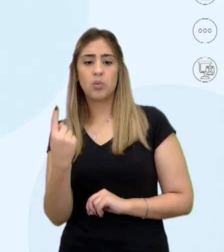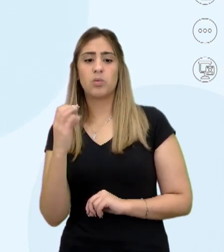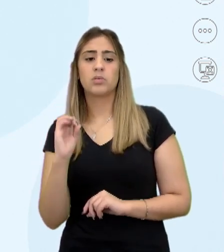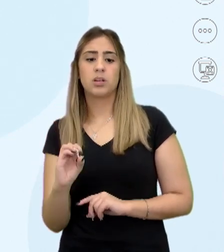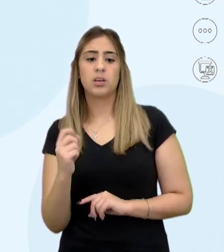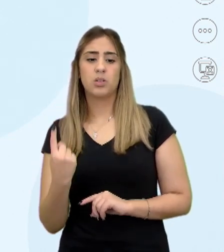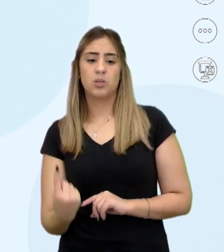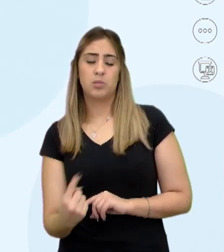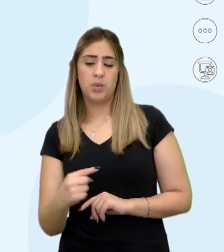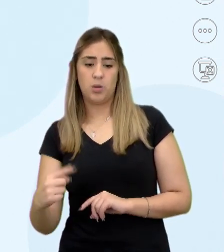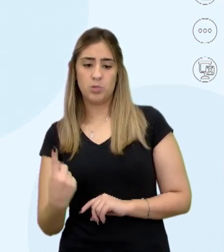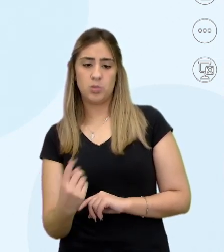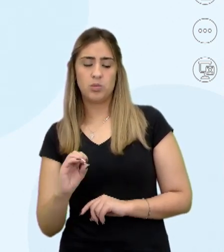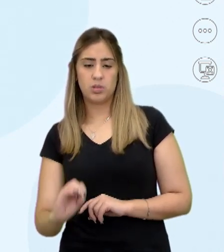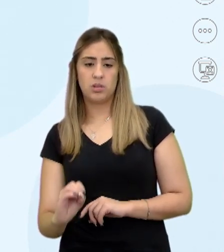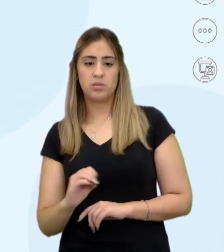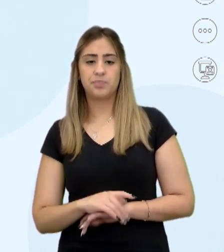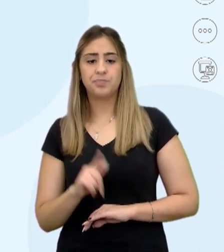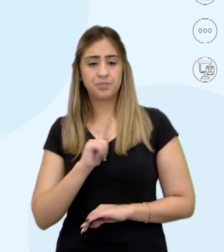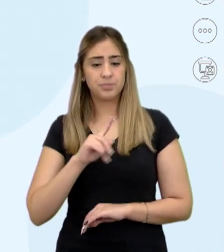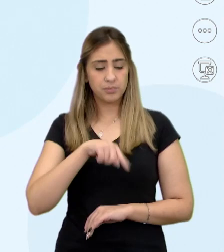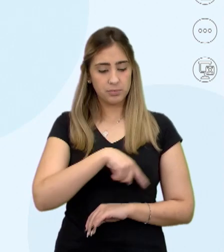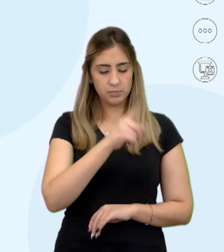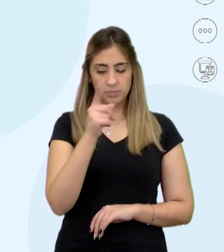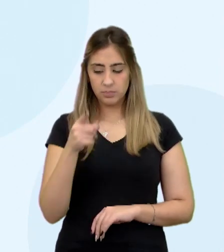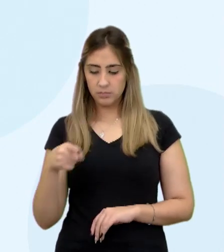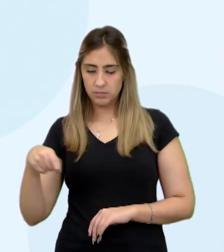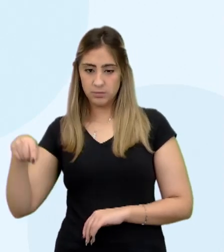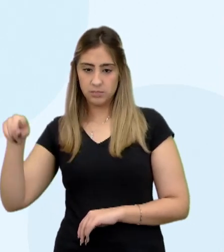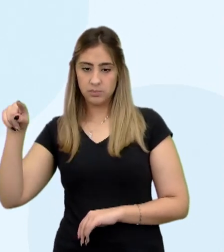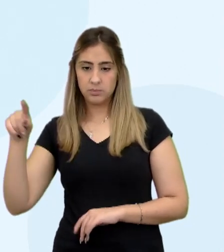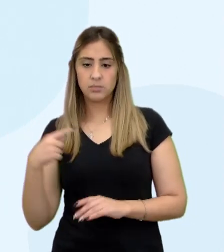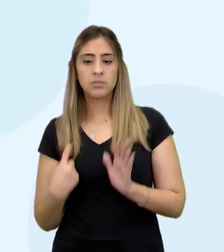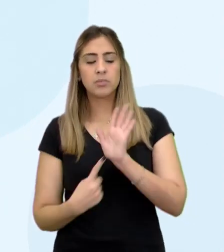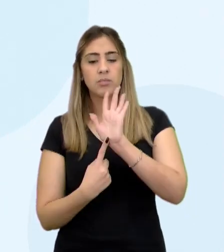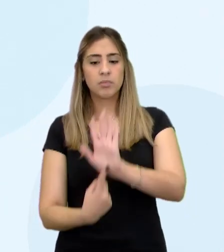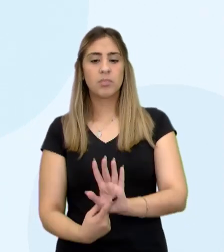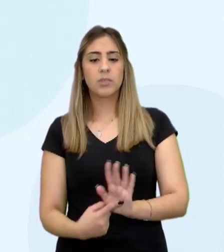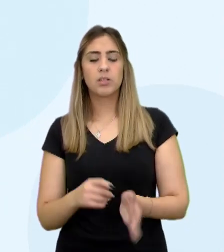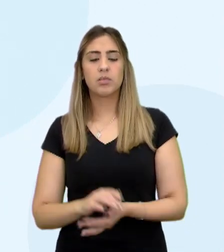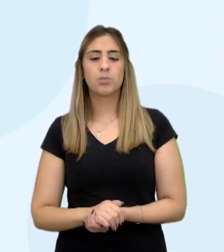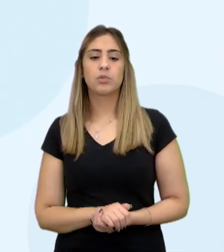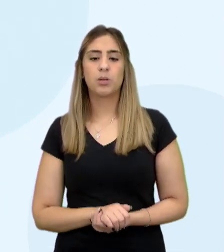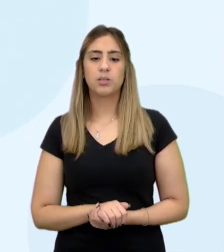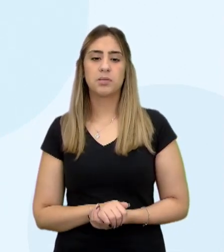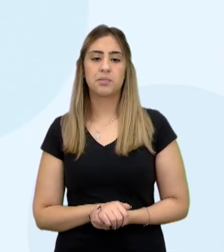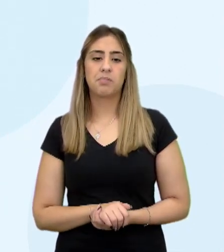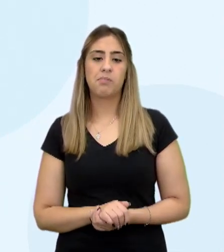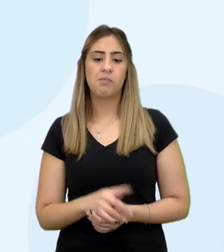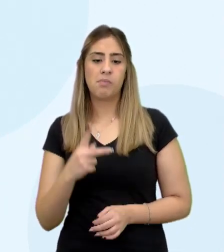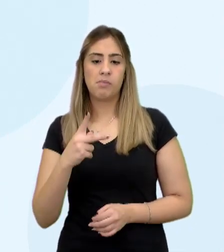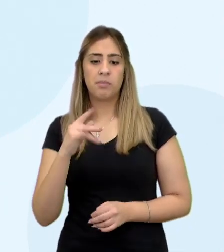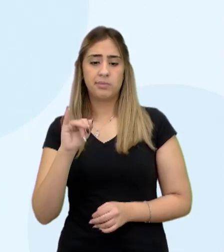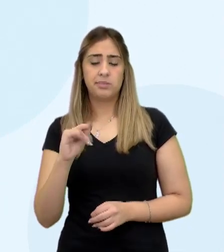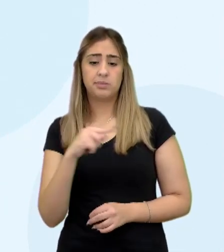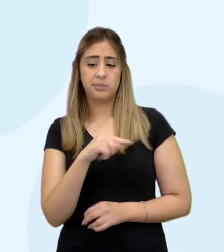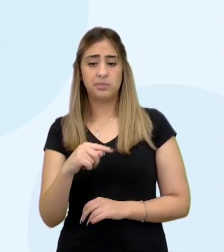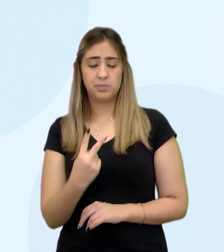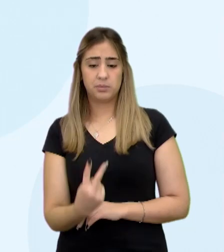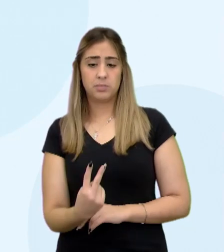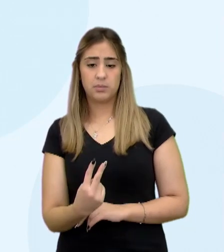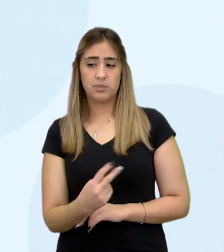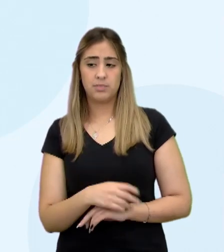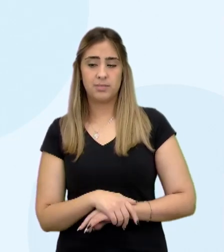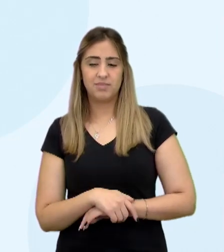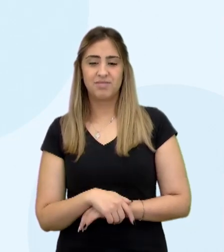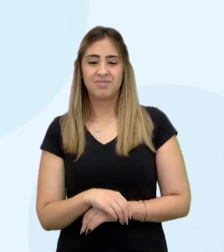1, 0? Então, você tem uma curva, uma onda, que passa lá no 0, sobe até o número 1, ó, o π sobre 2 ligado com 1,